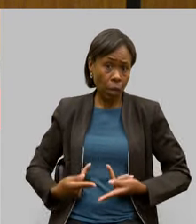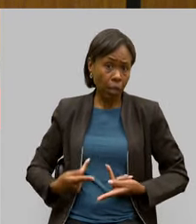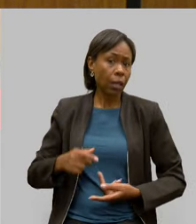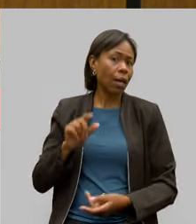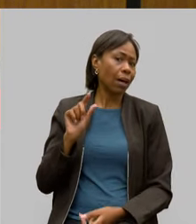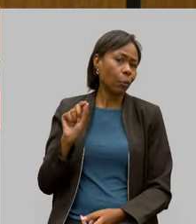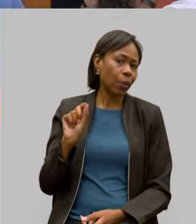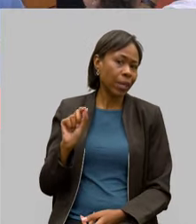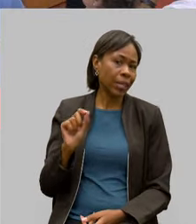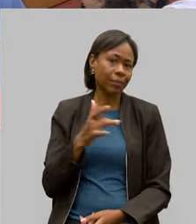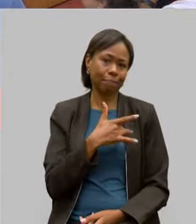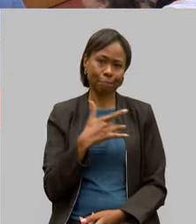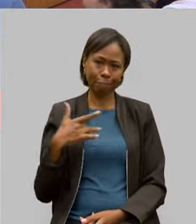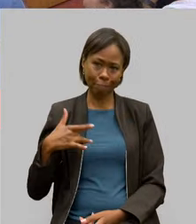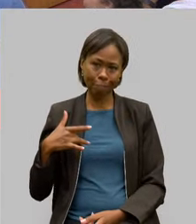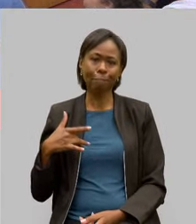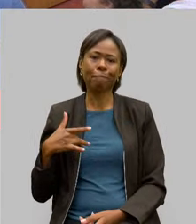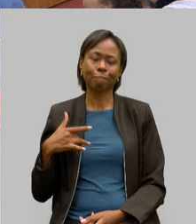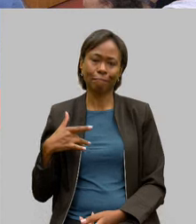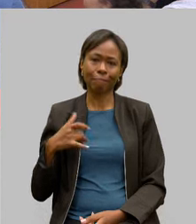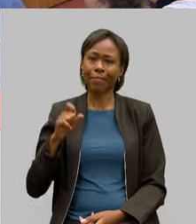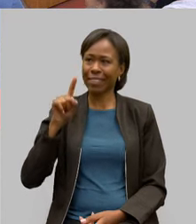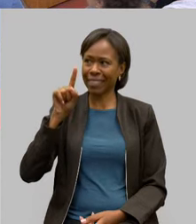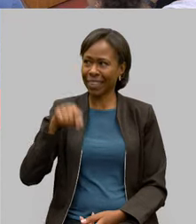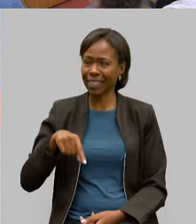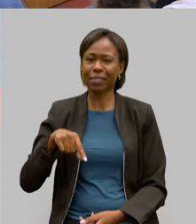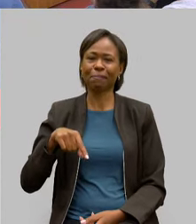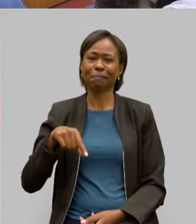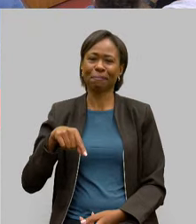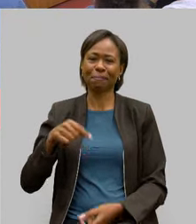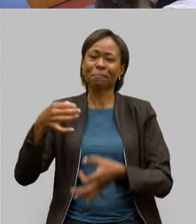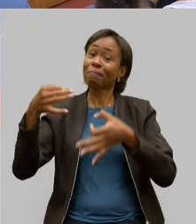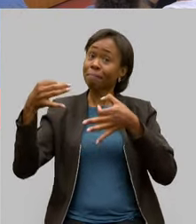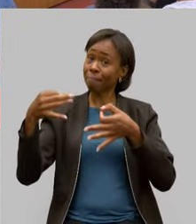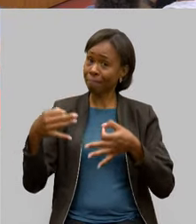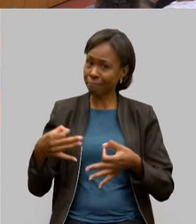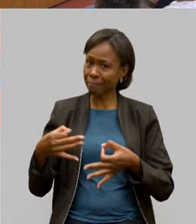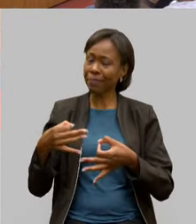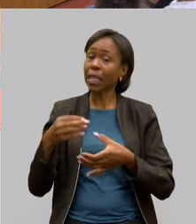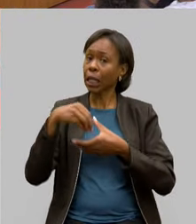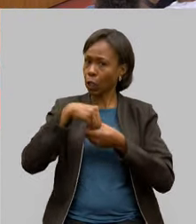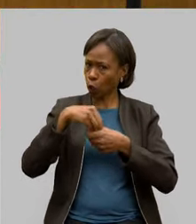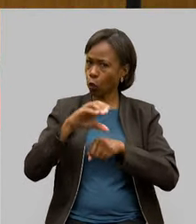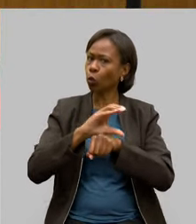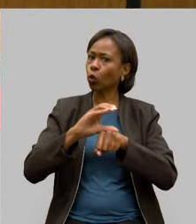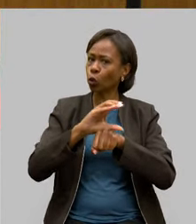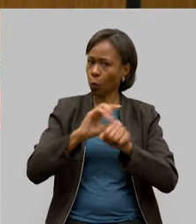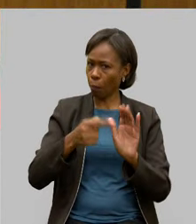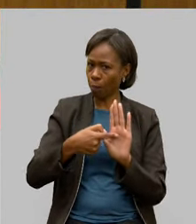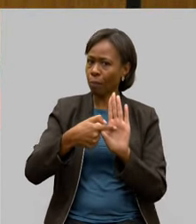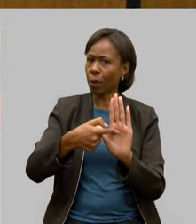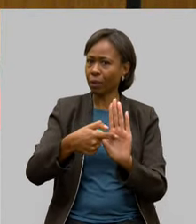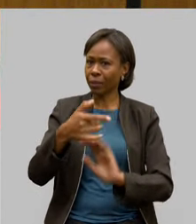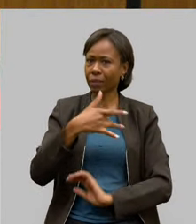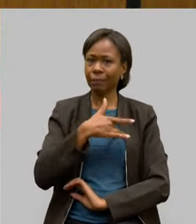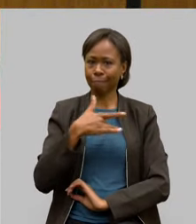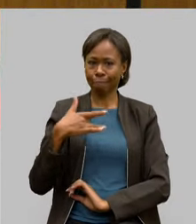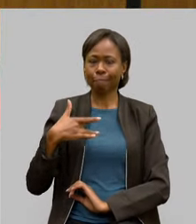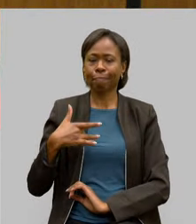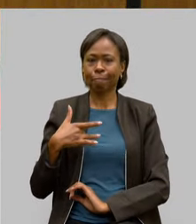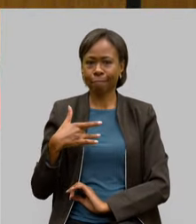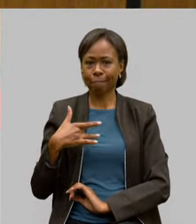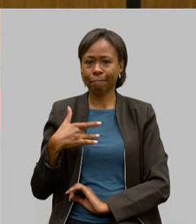né A saúde é um elemento significativo a saúde está na nossa Constituição e a saúde ela